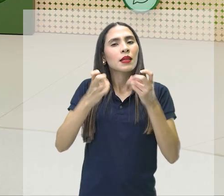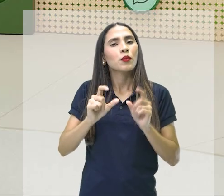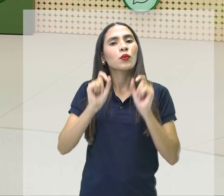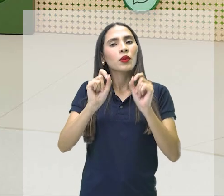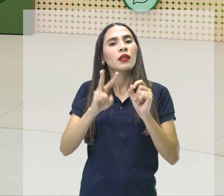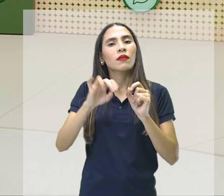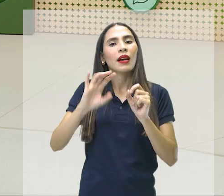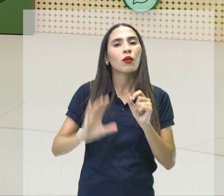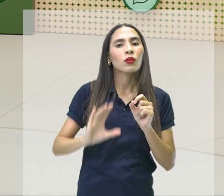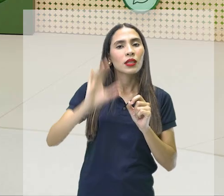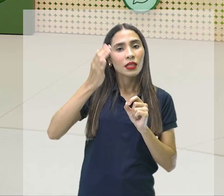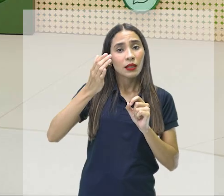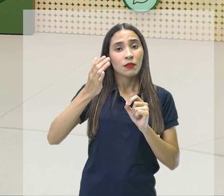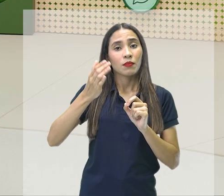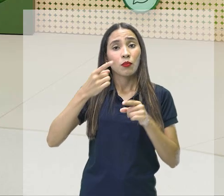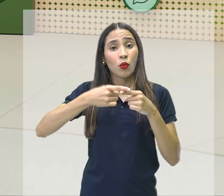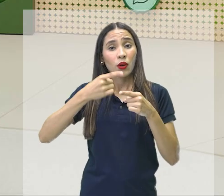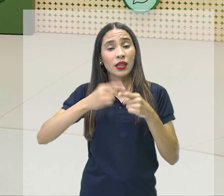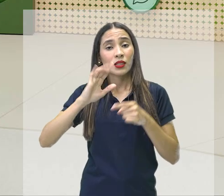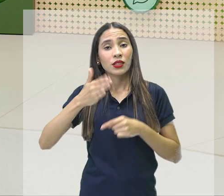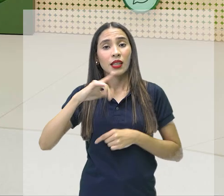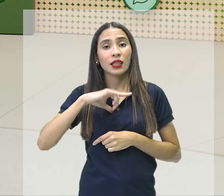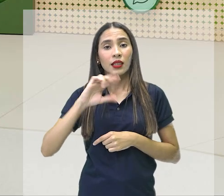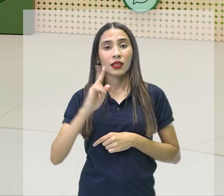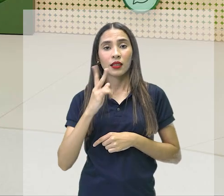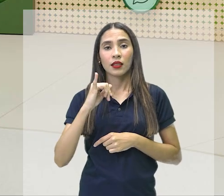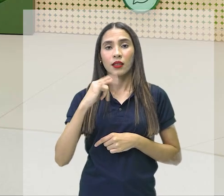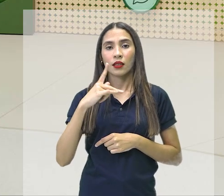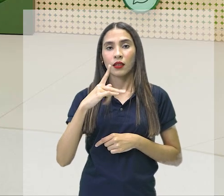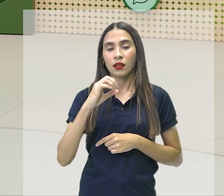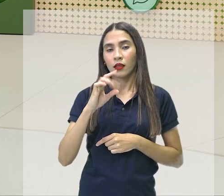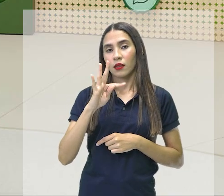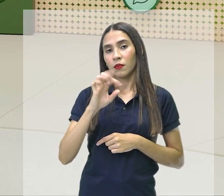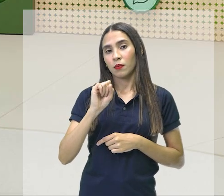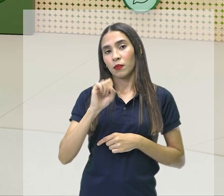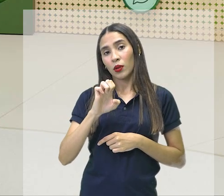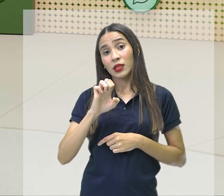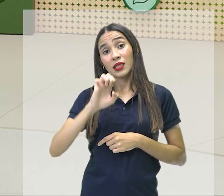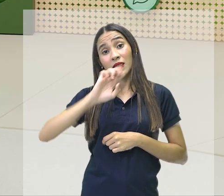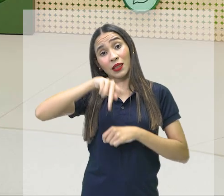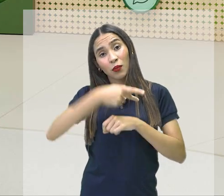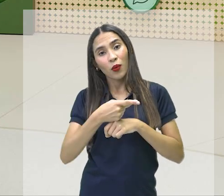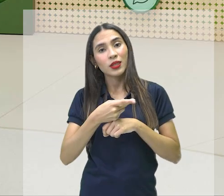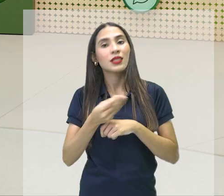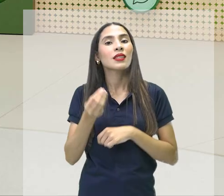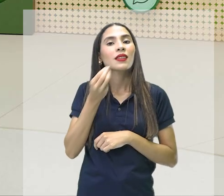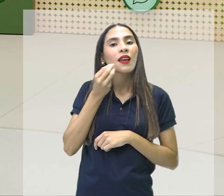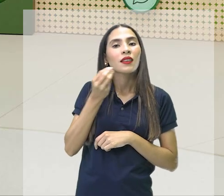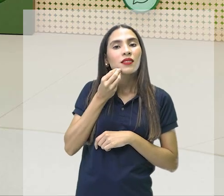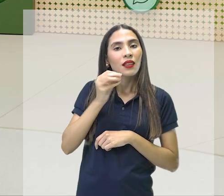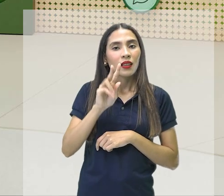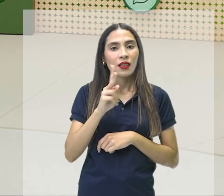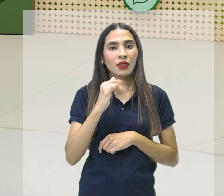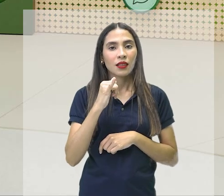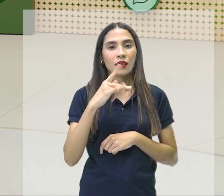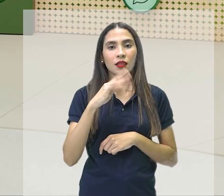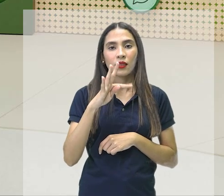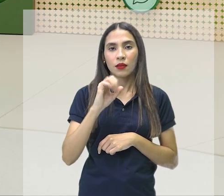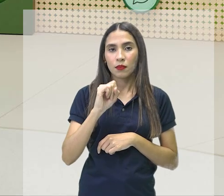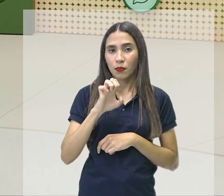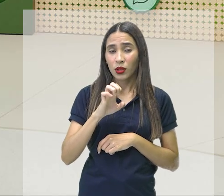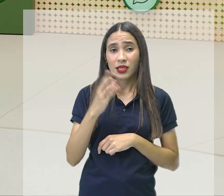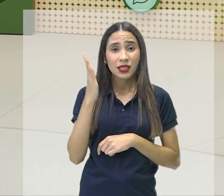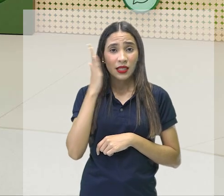acontecer a partir da sua hipótese. Em seguida, você testa a sua hipótese para saber se